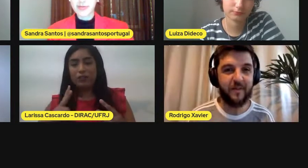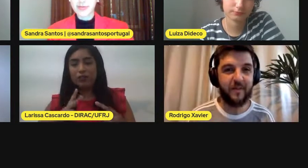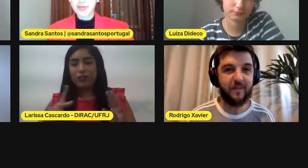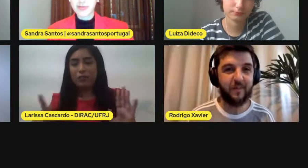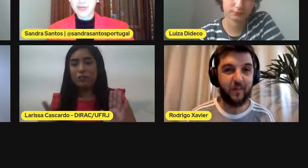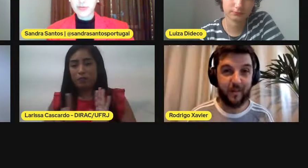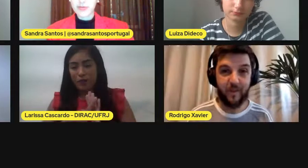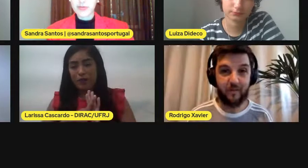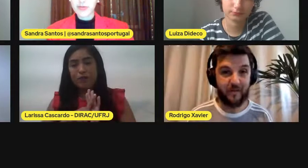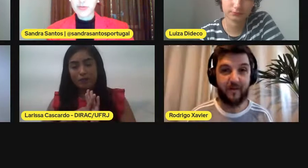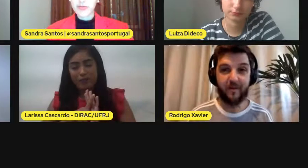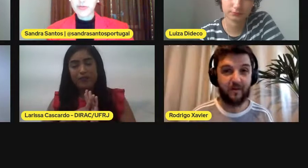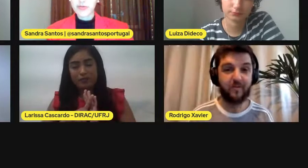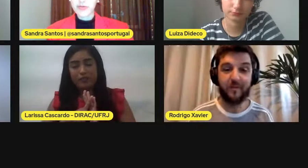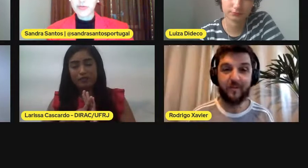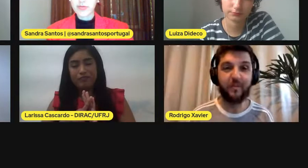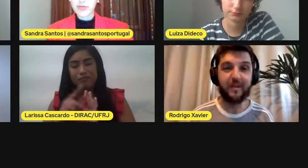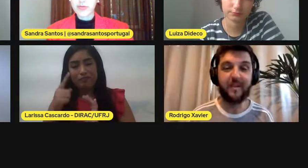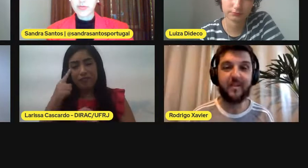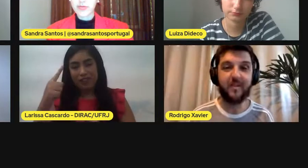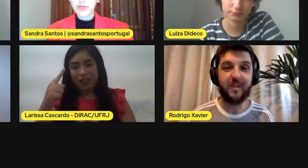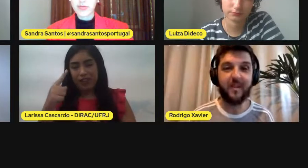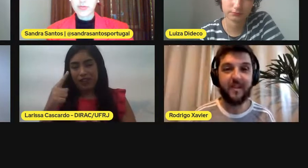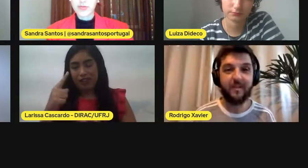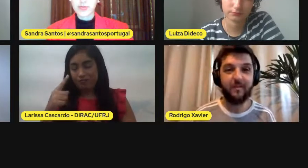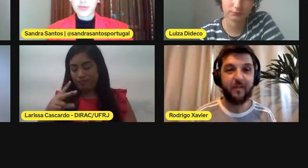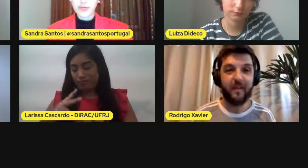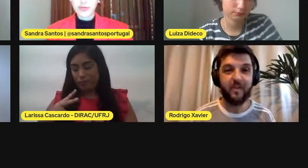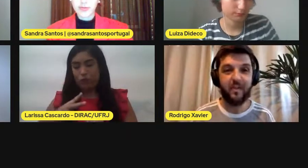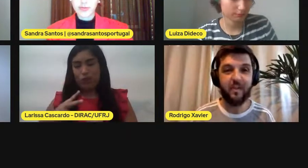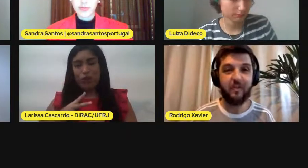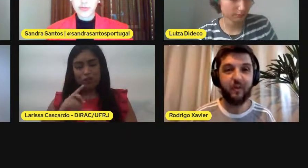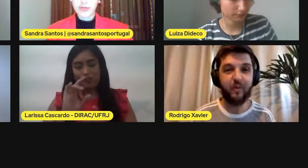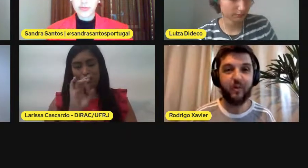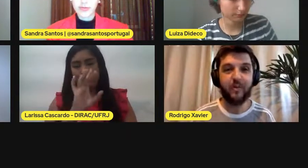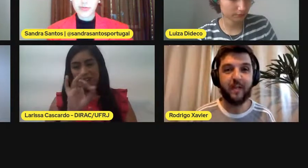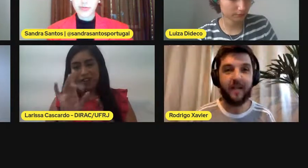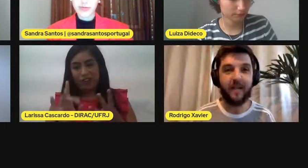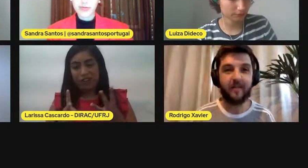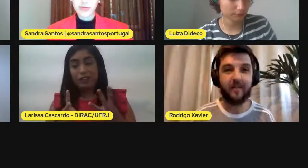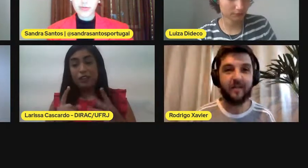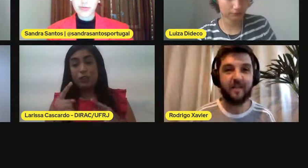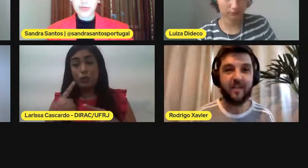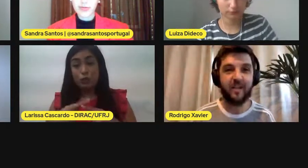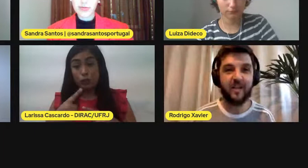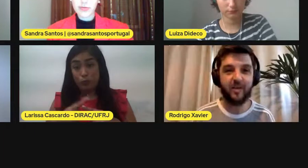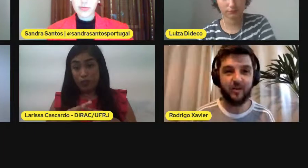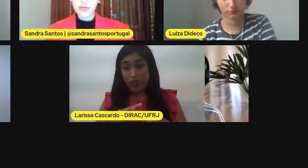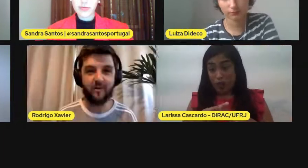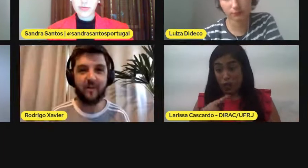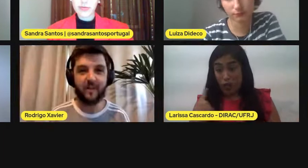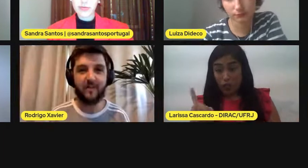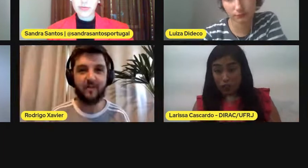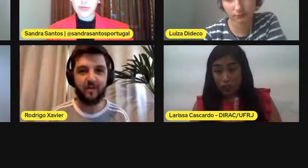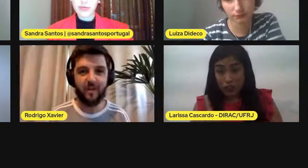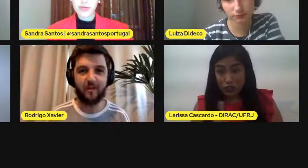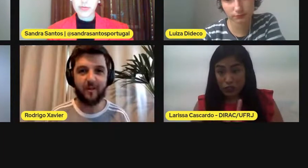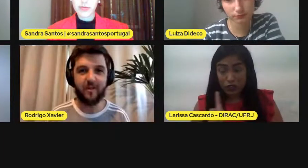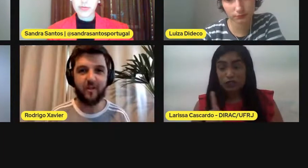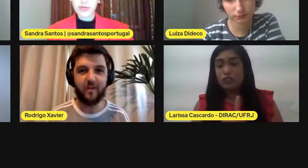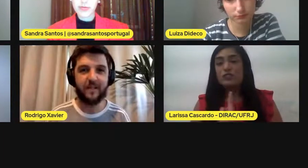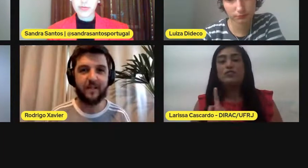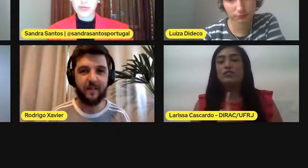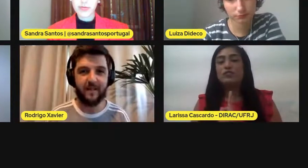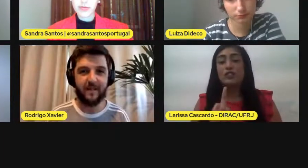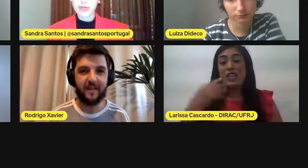muito... muito íntima, e eu acho isso muito importante, né? Porque a gente é um pouco doutrinado na universidade a ler as coisas de um determinado jeito, a